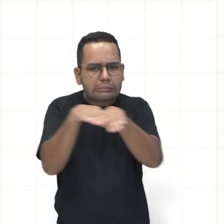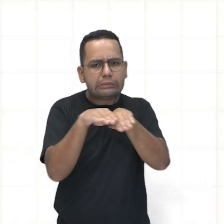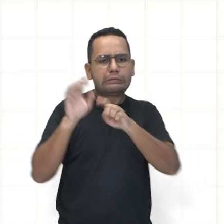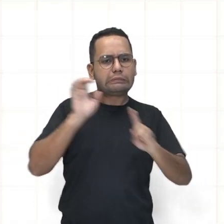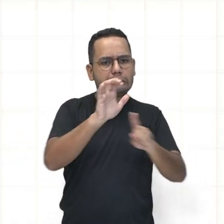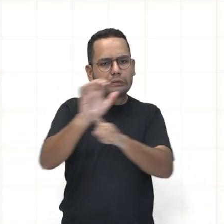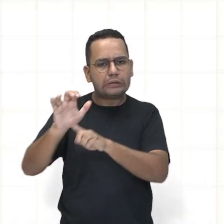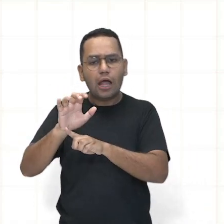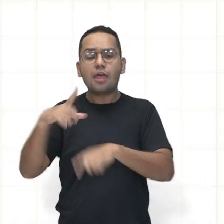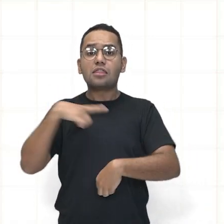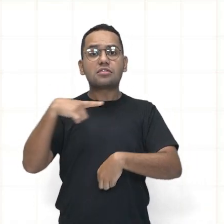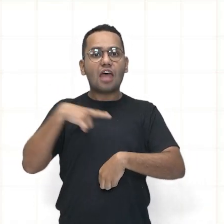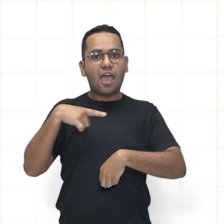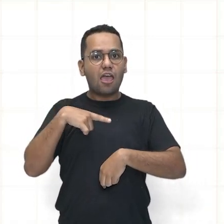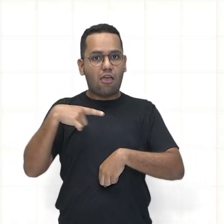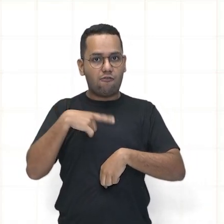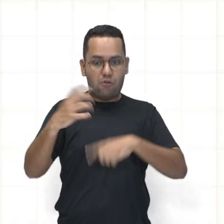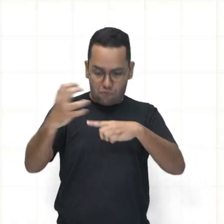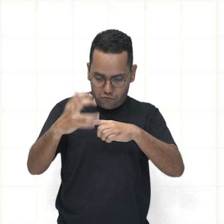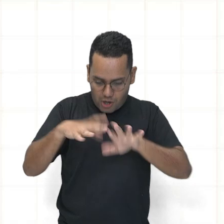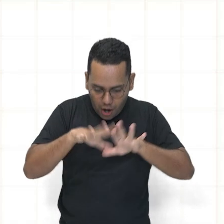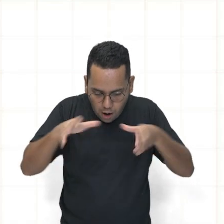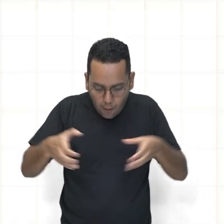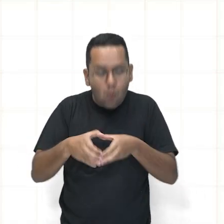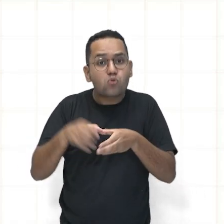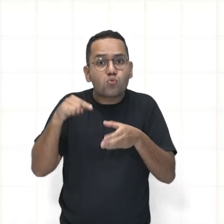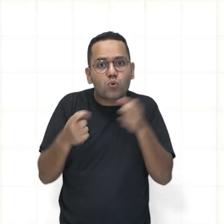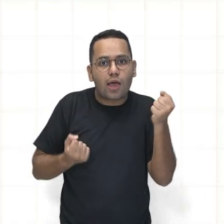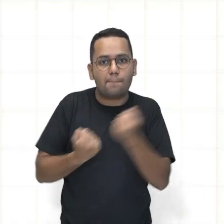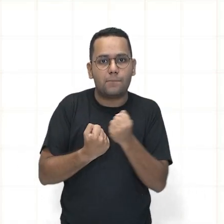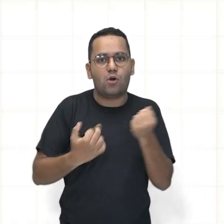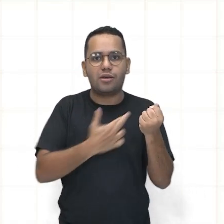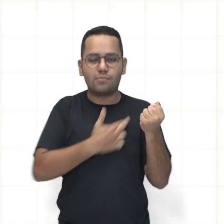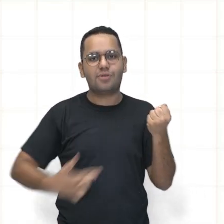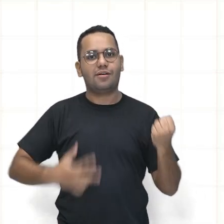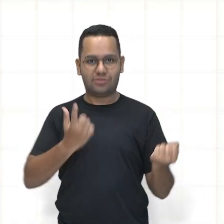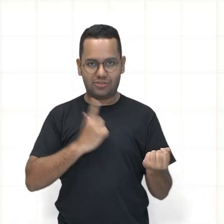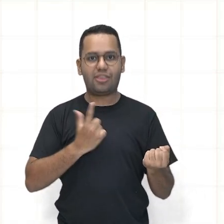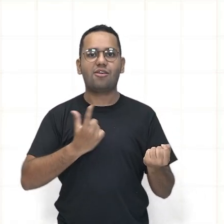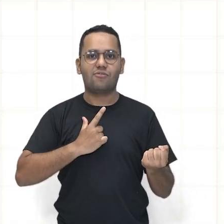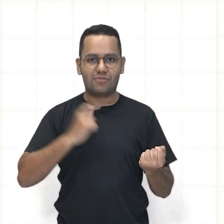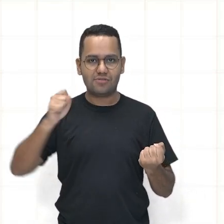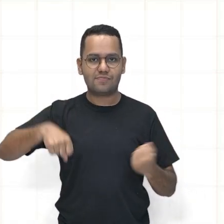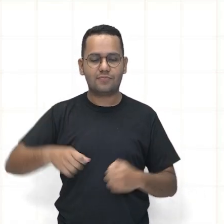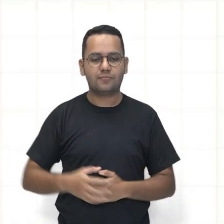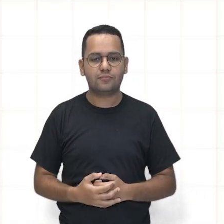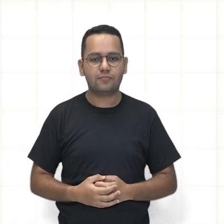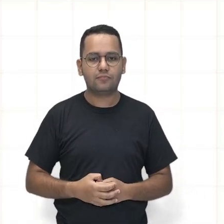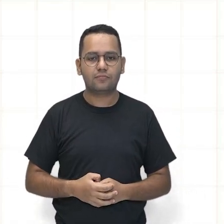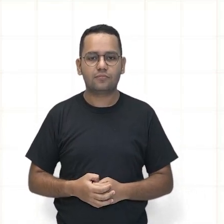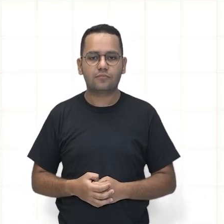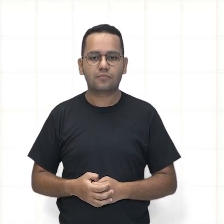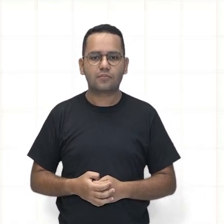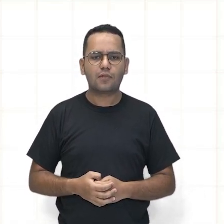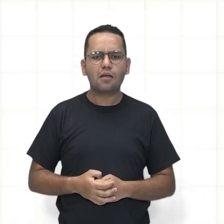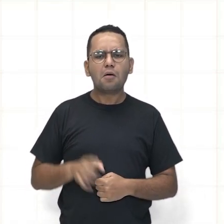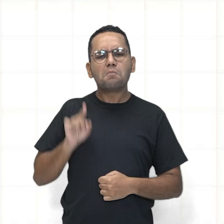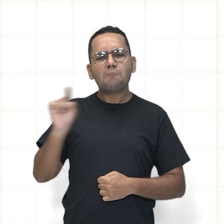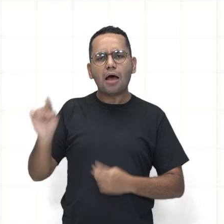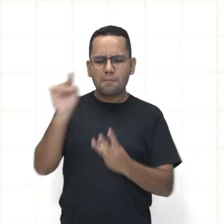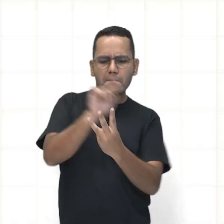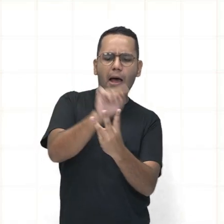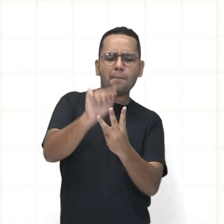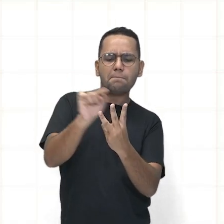dos republicanos brasileiros. Essas ideias, iluministas estavam presentes lá no contexto da Revolução